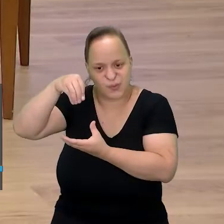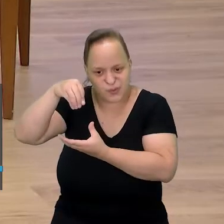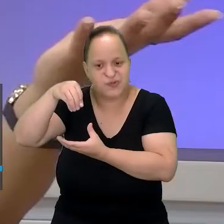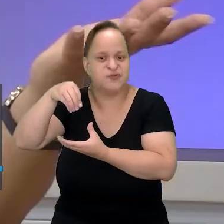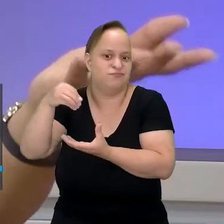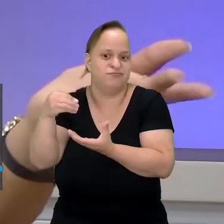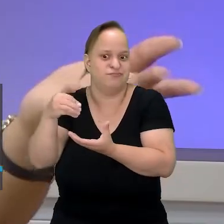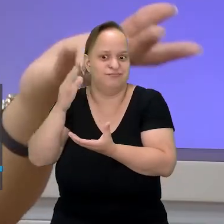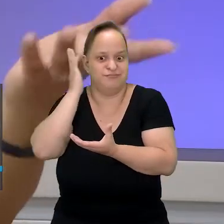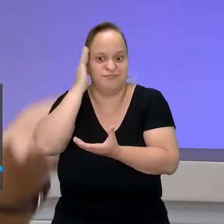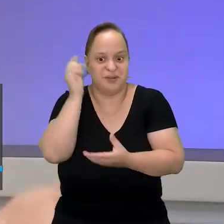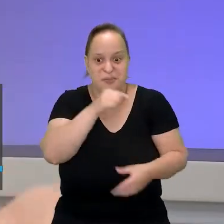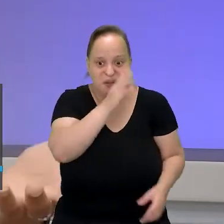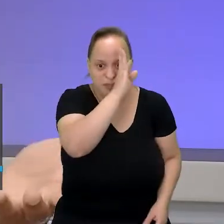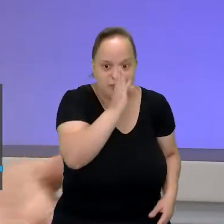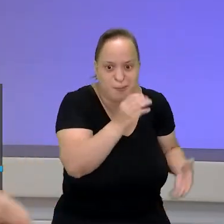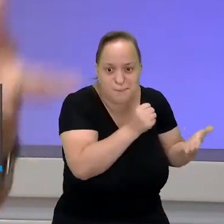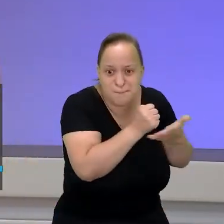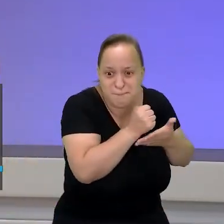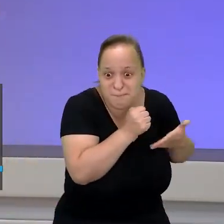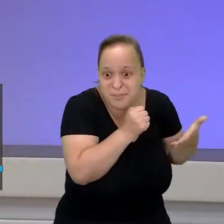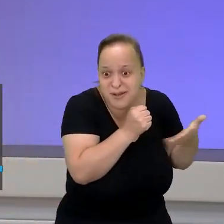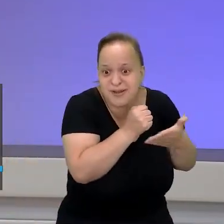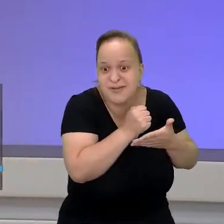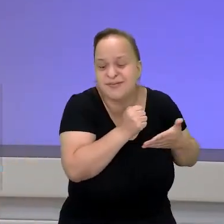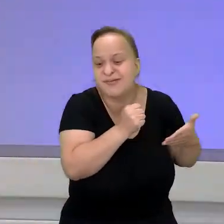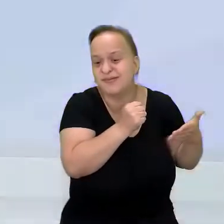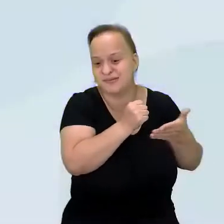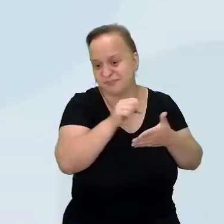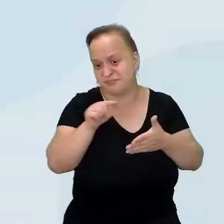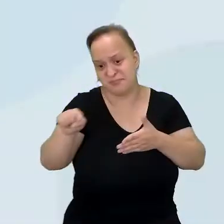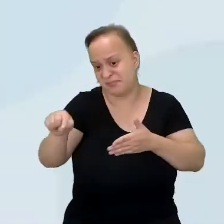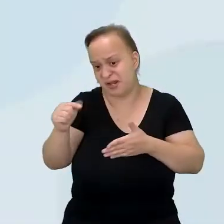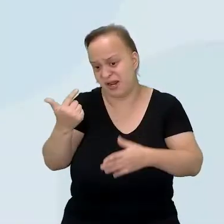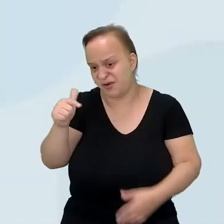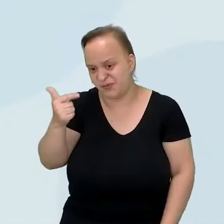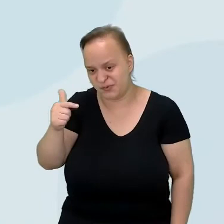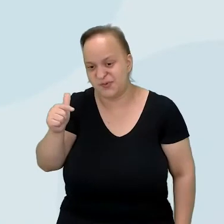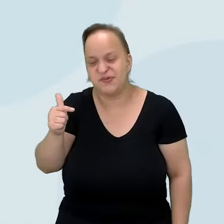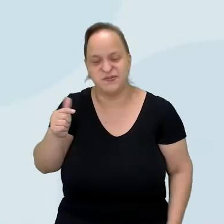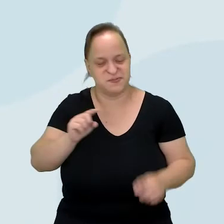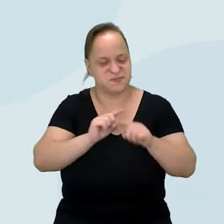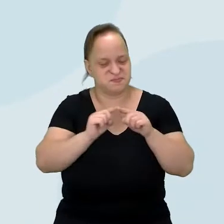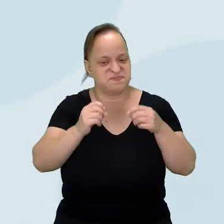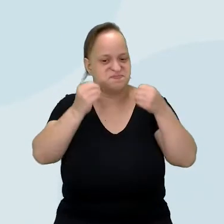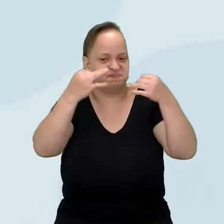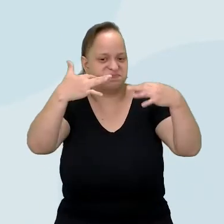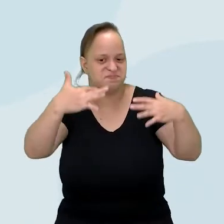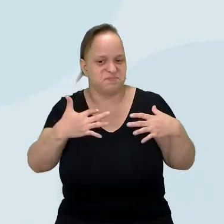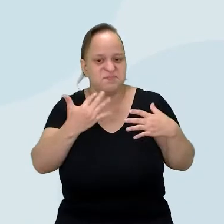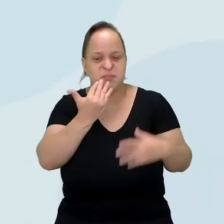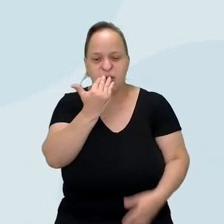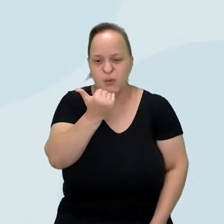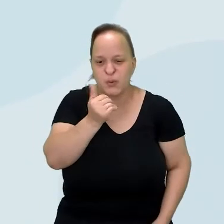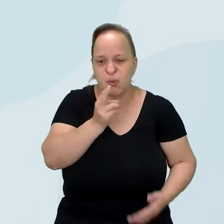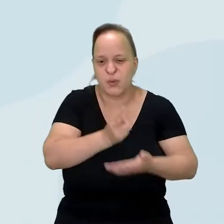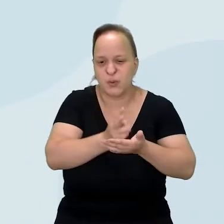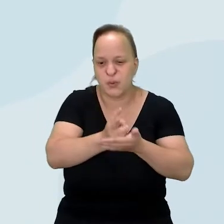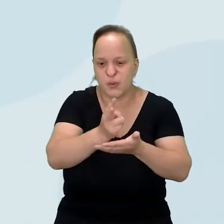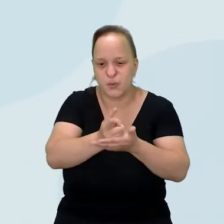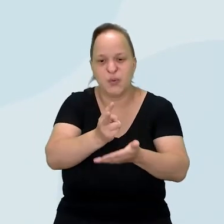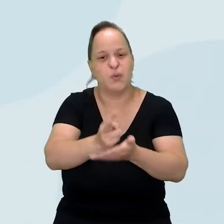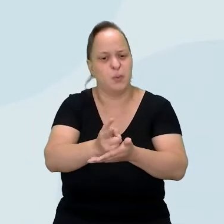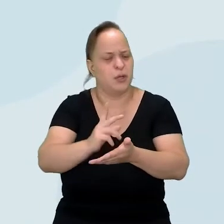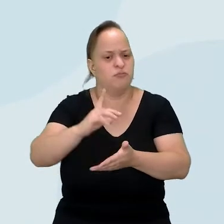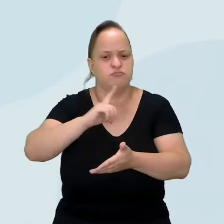lá, básico, né? Enfim. Mas continuando, então, a questão dessa alimentação, além de trazer uma